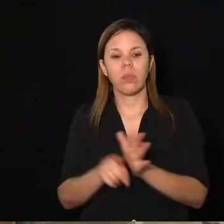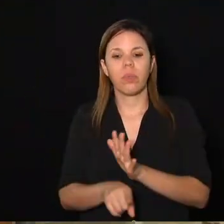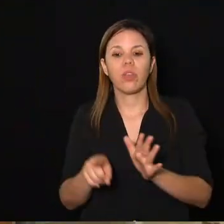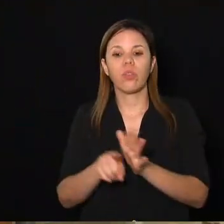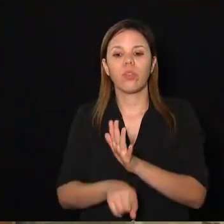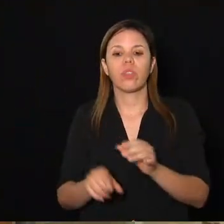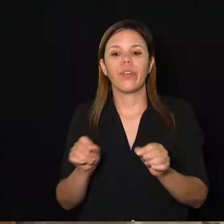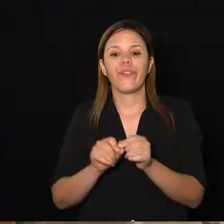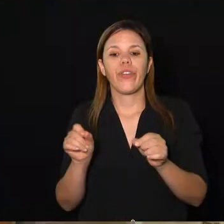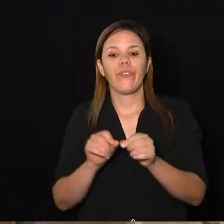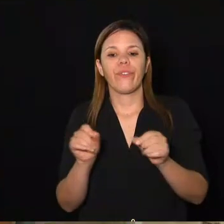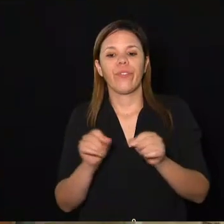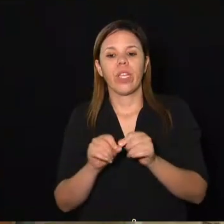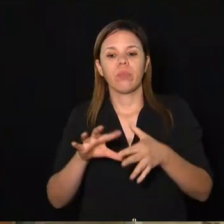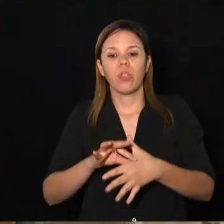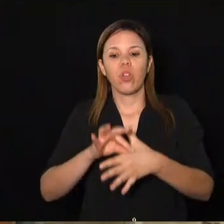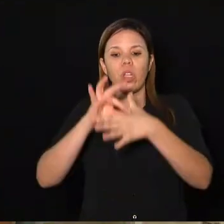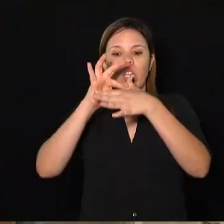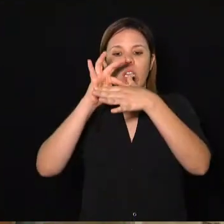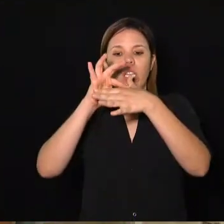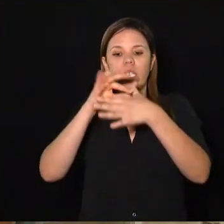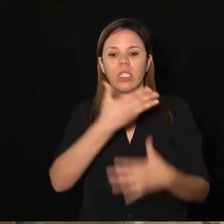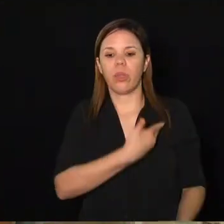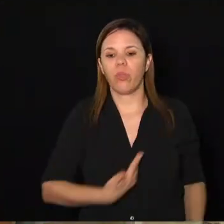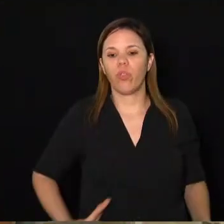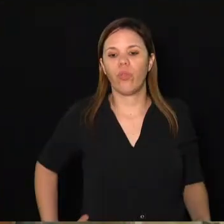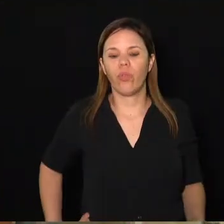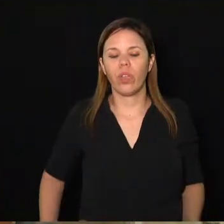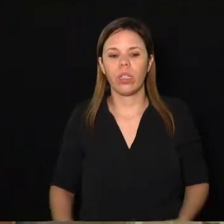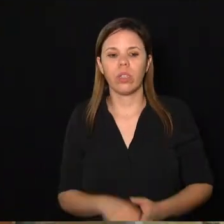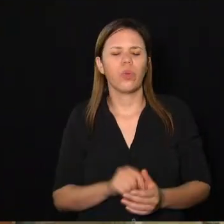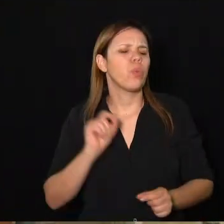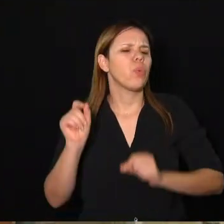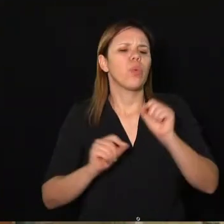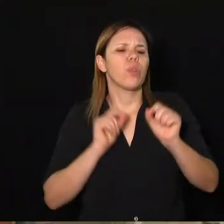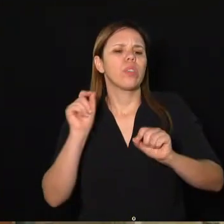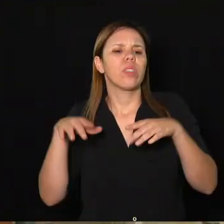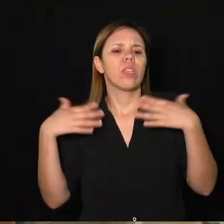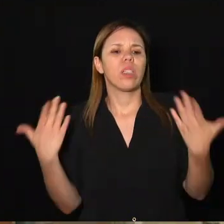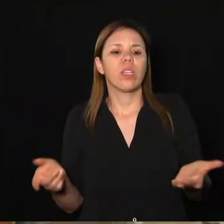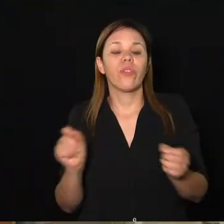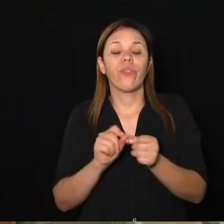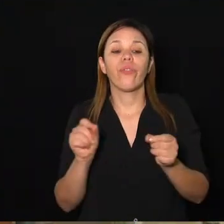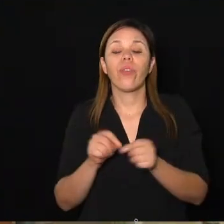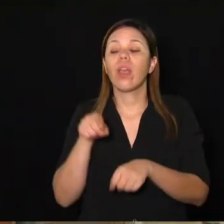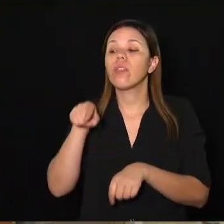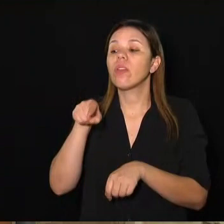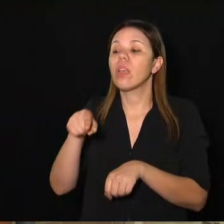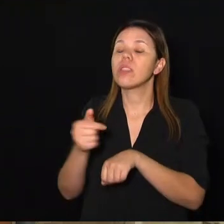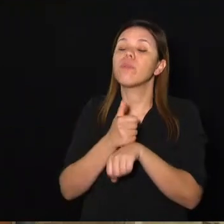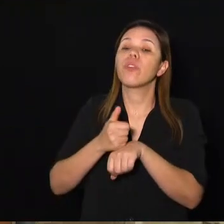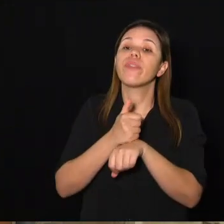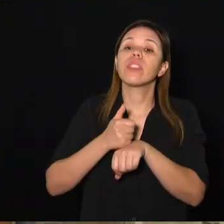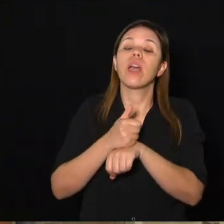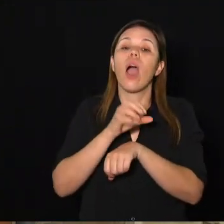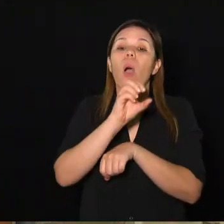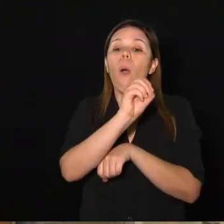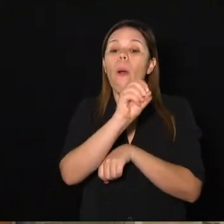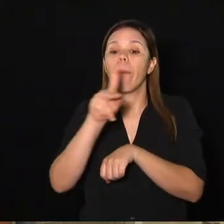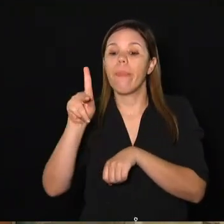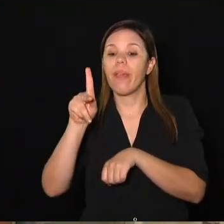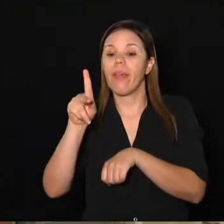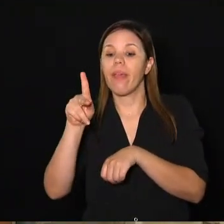foi feita pelo líder do governo falando que o que seria feito pelo optometrista dentro do gabinete o seria o gabinete